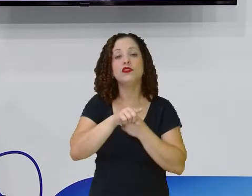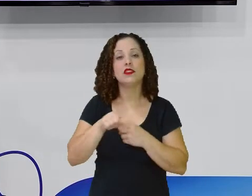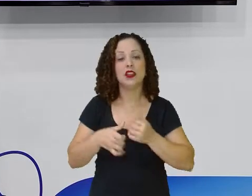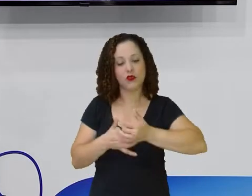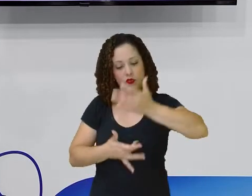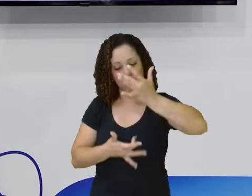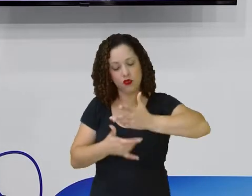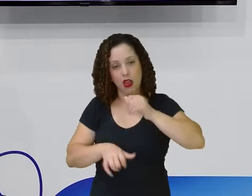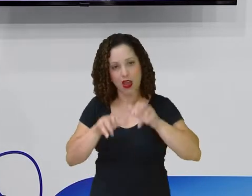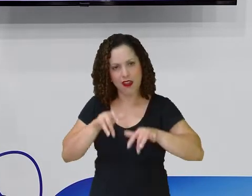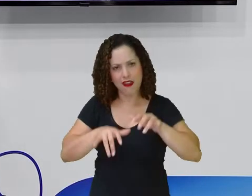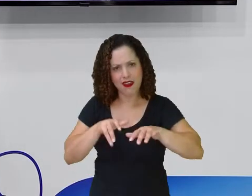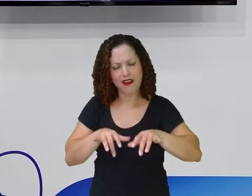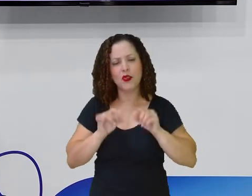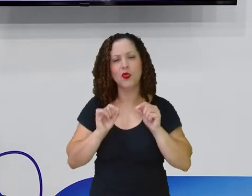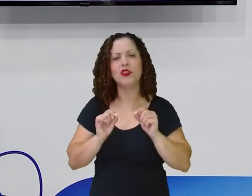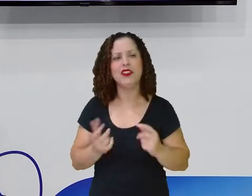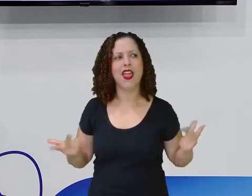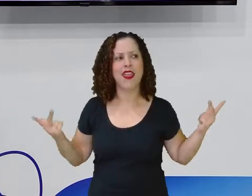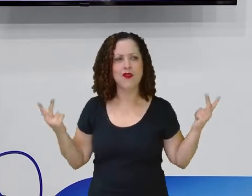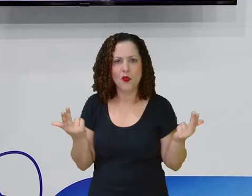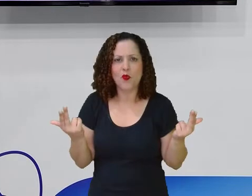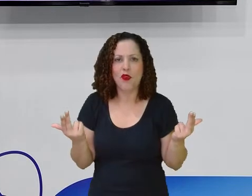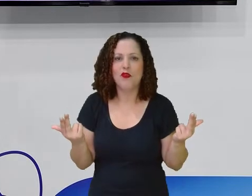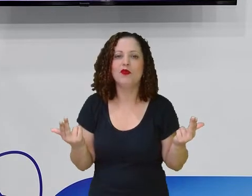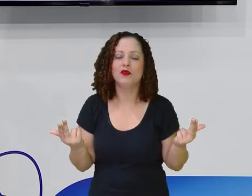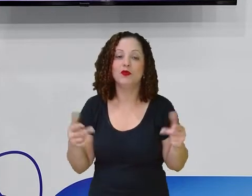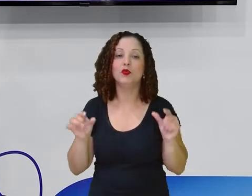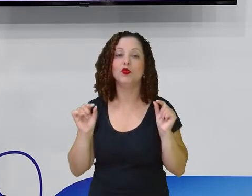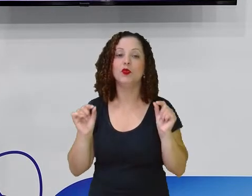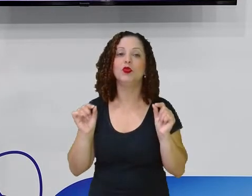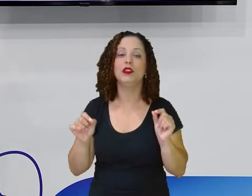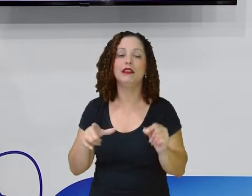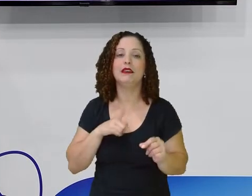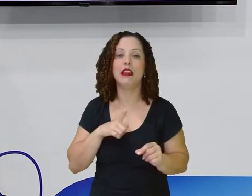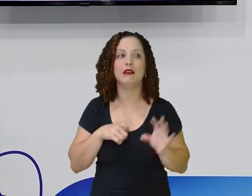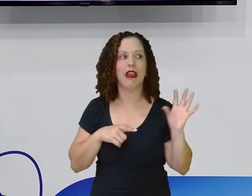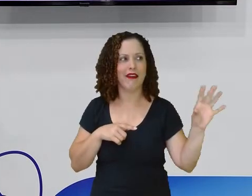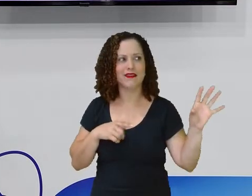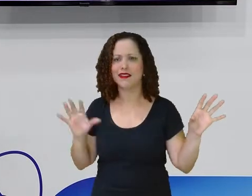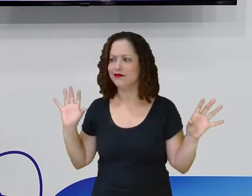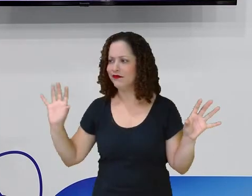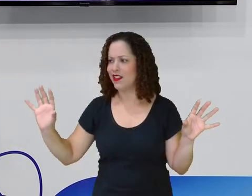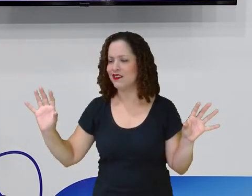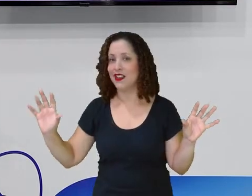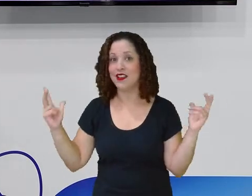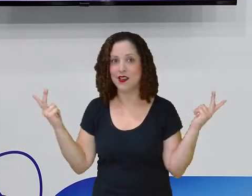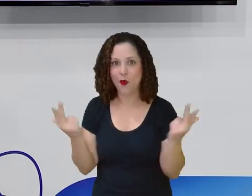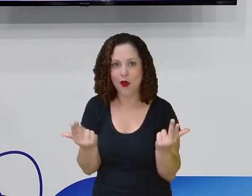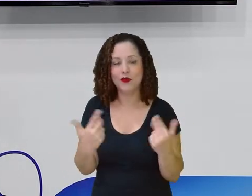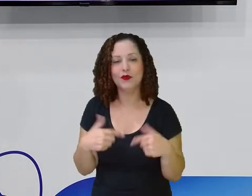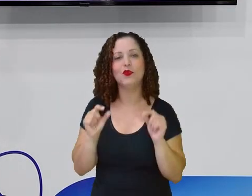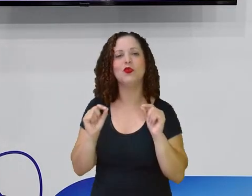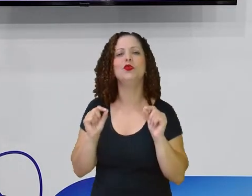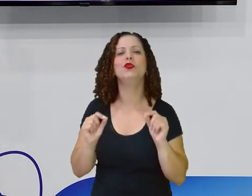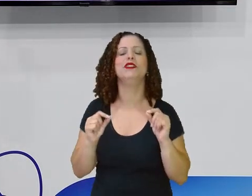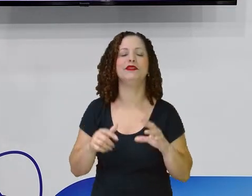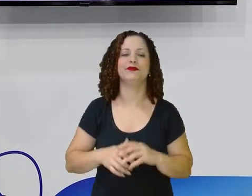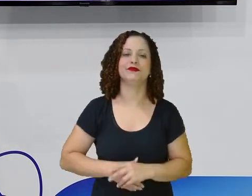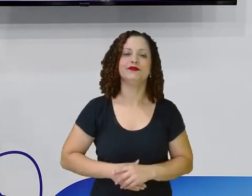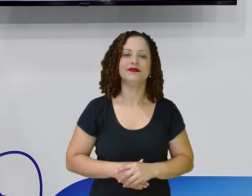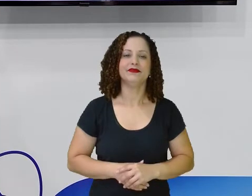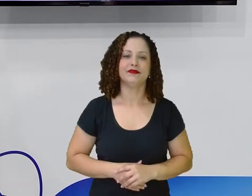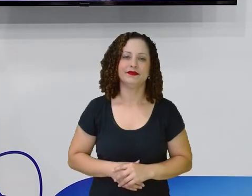pelo menos uma coisa parecida ou igual que tem em ambos os contos, tá certo?